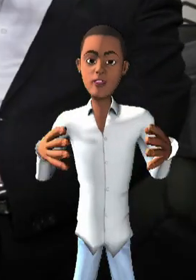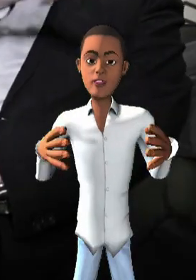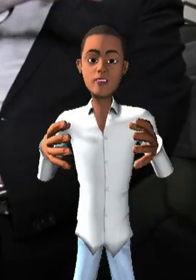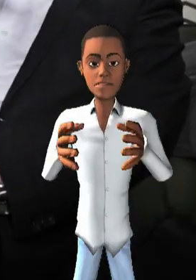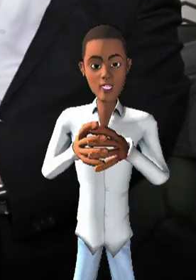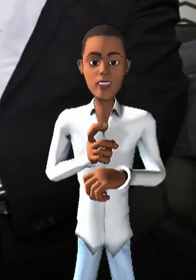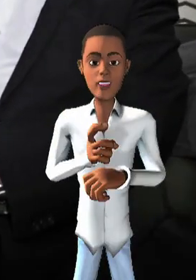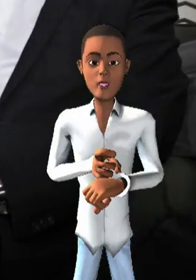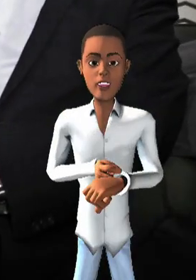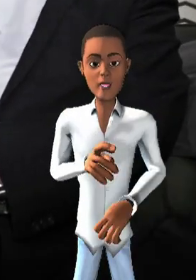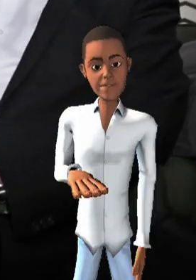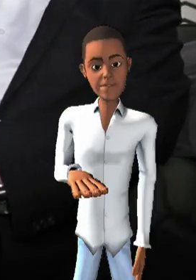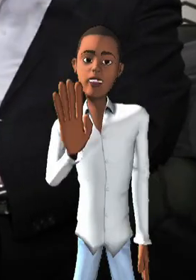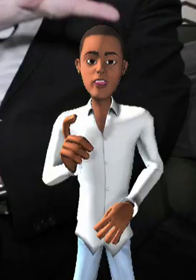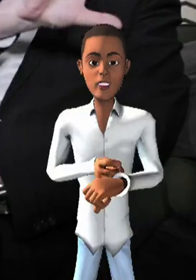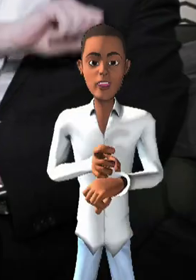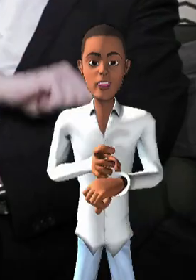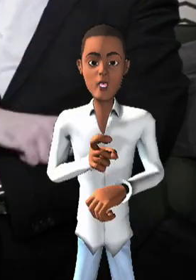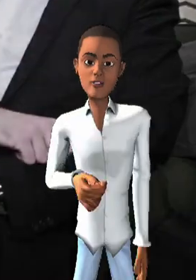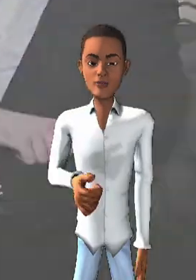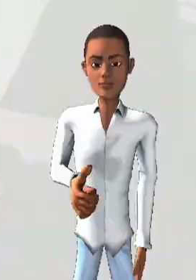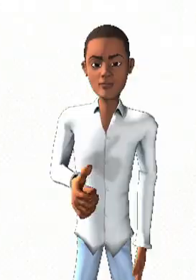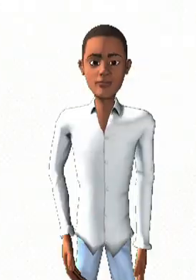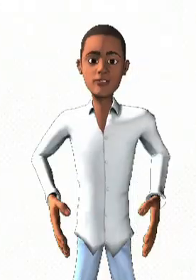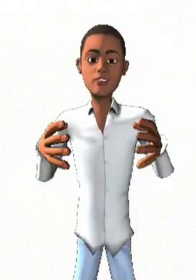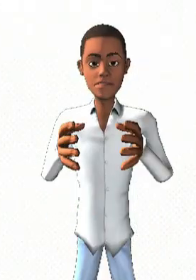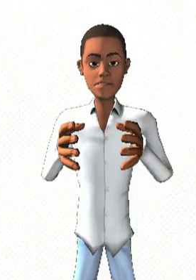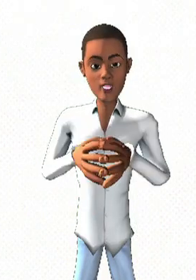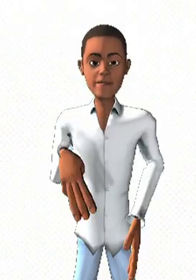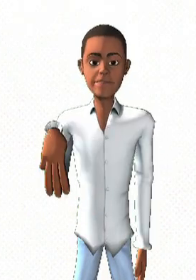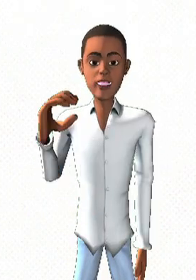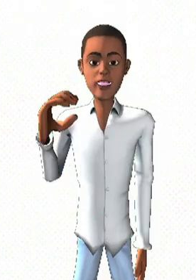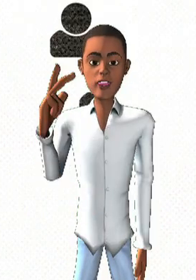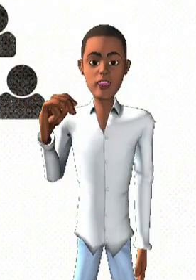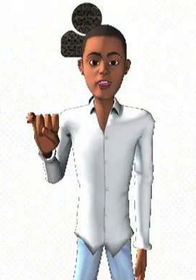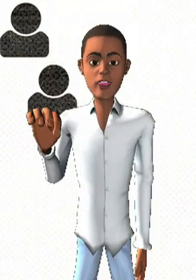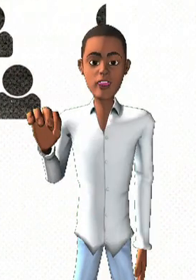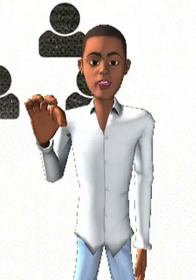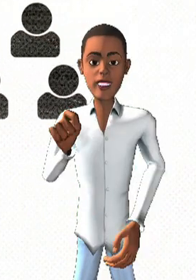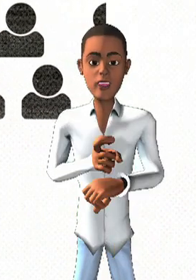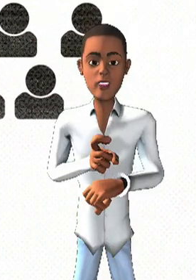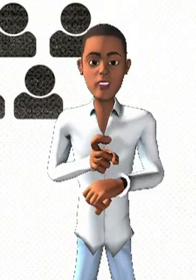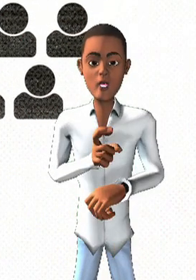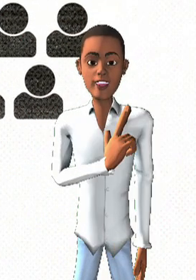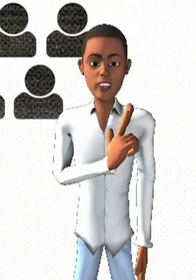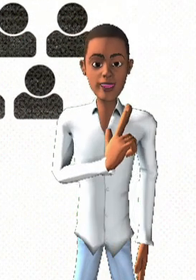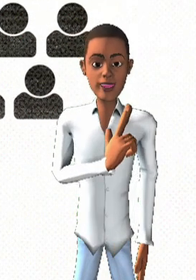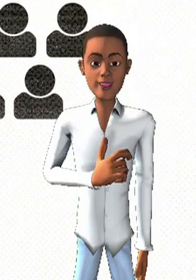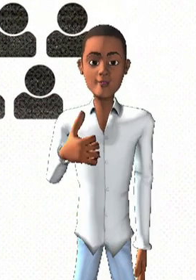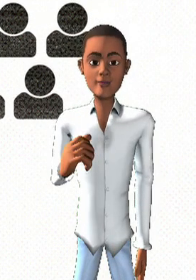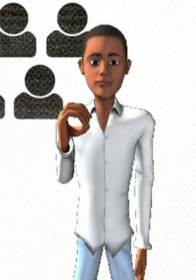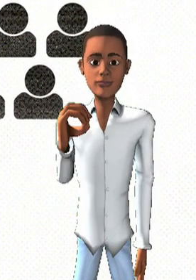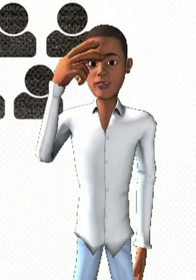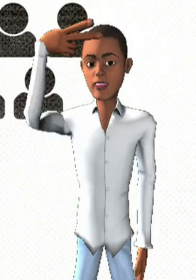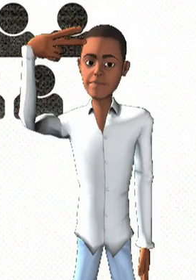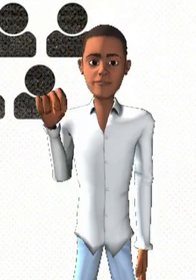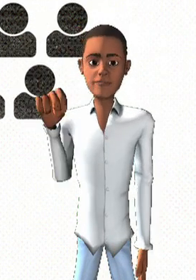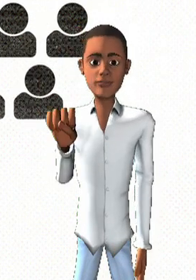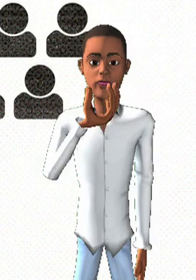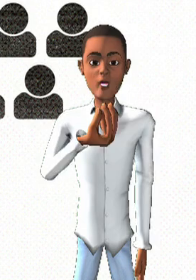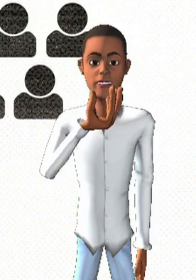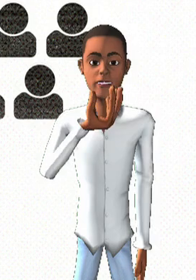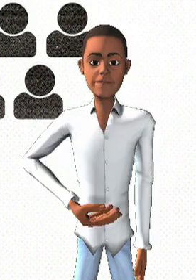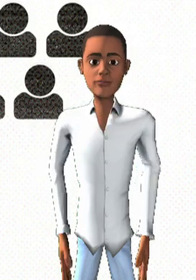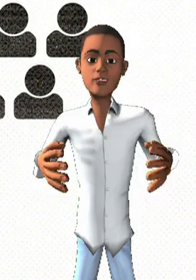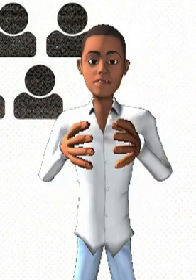dar foco nesses dois extremos. Nesse grupo mais machista, 8 a cada 10 pessoas